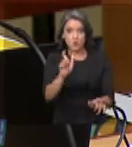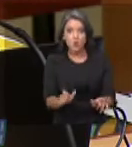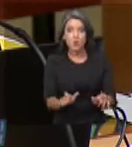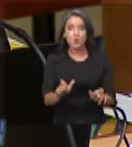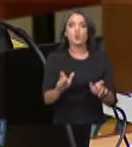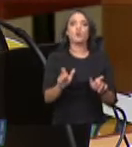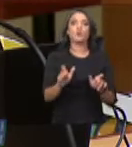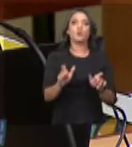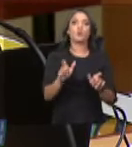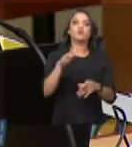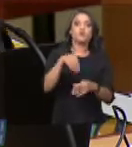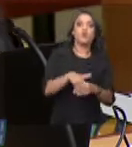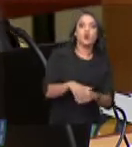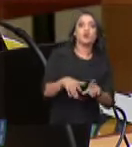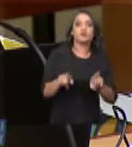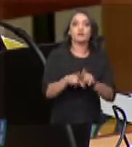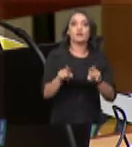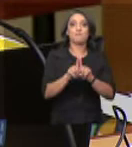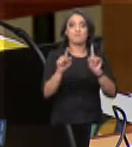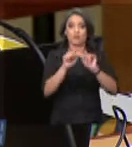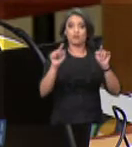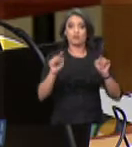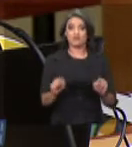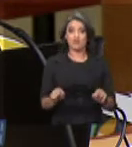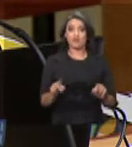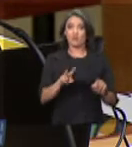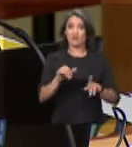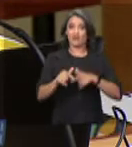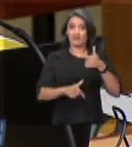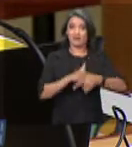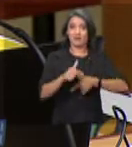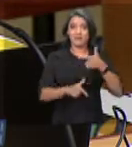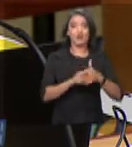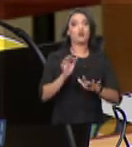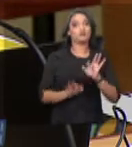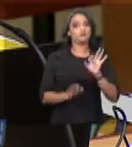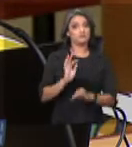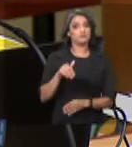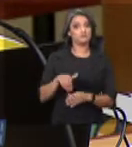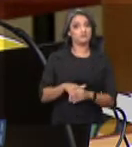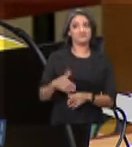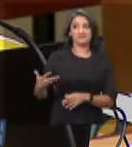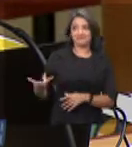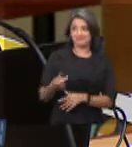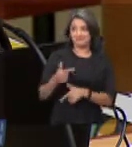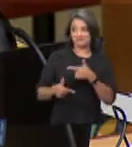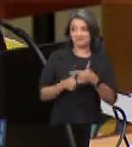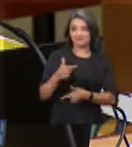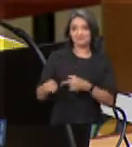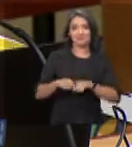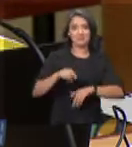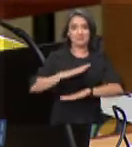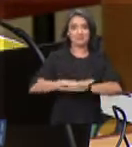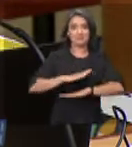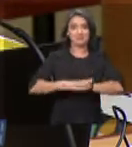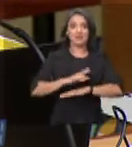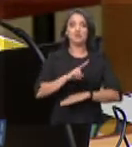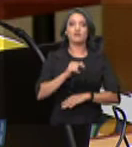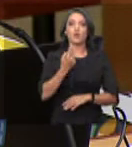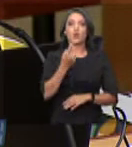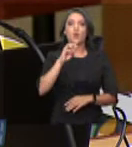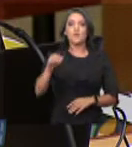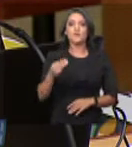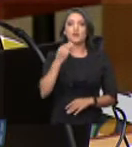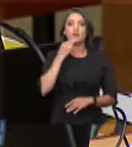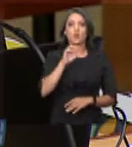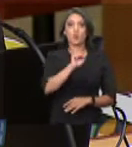servidores dos servidores da Justiça Eleitoral que realizam belíssimo trabalho e dos mesários de mais de um